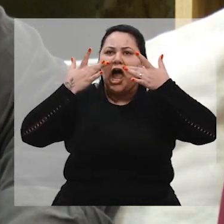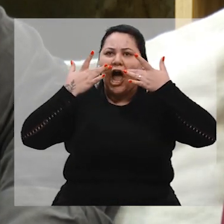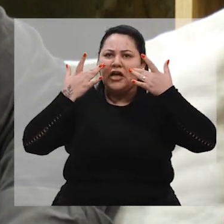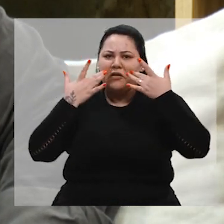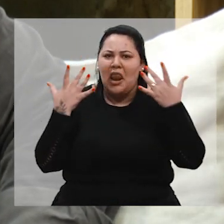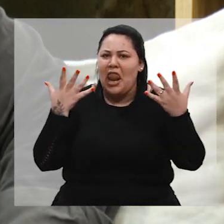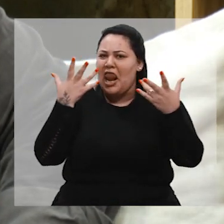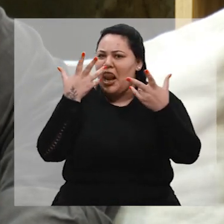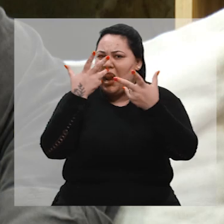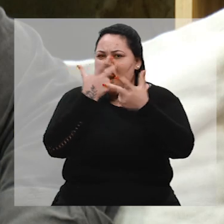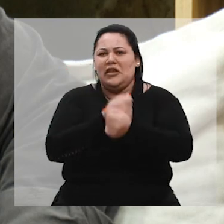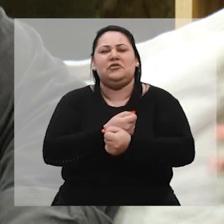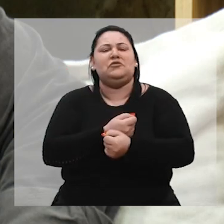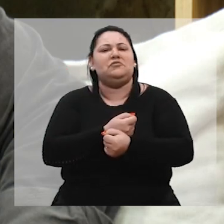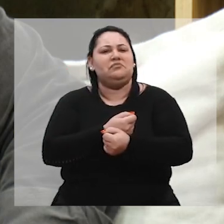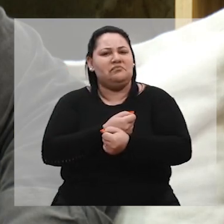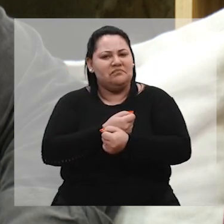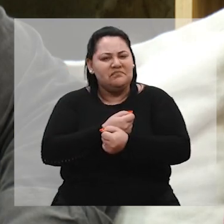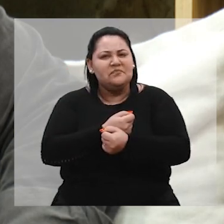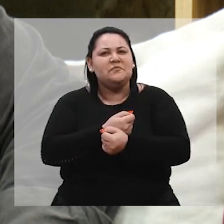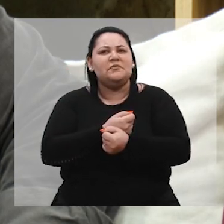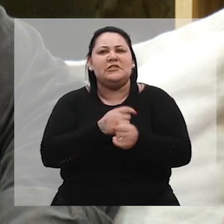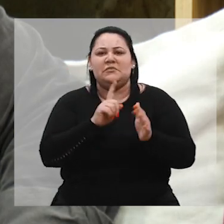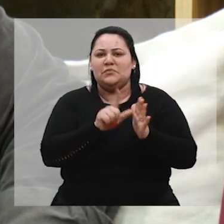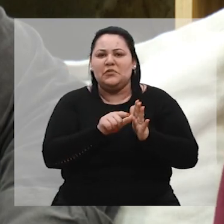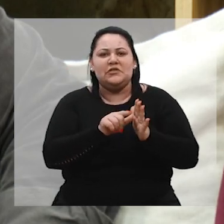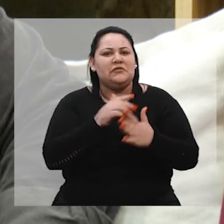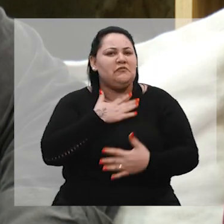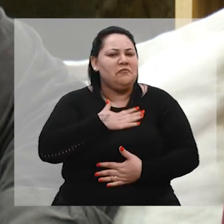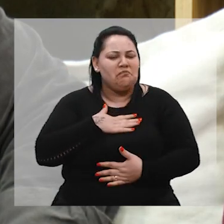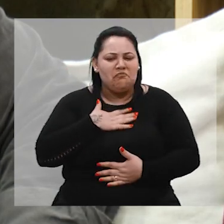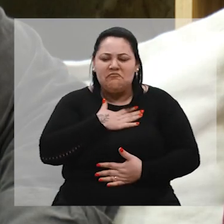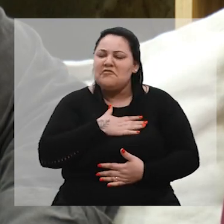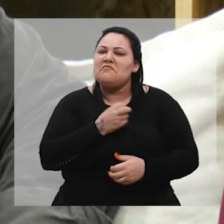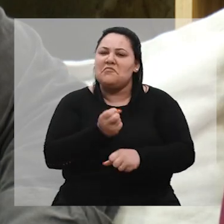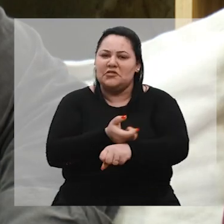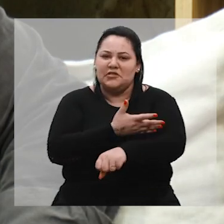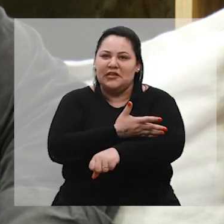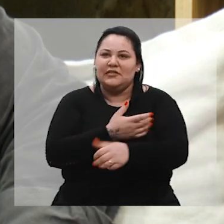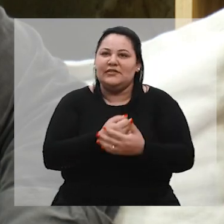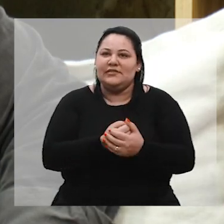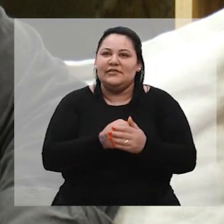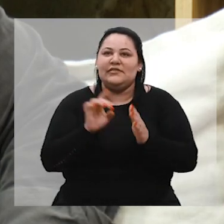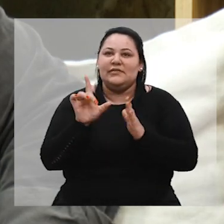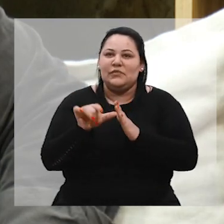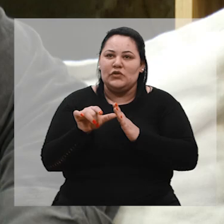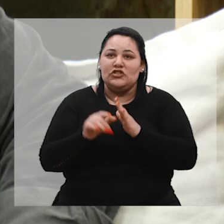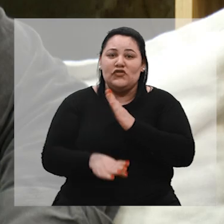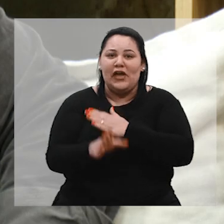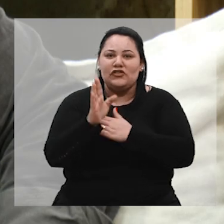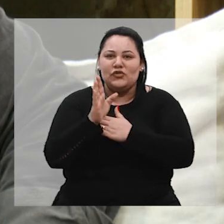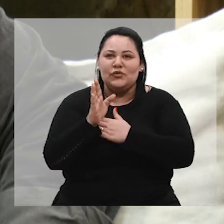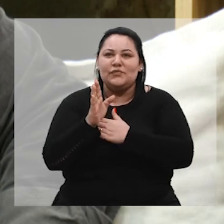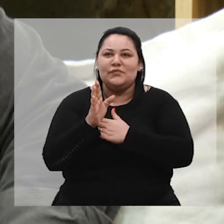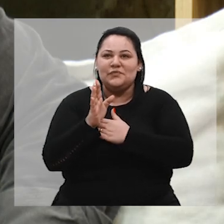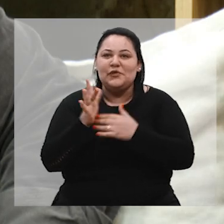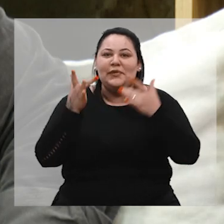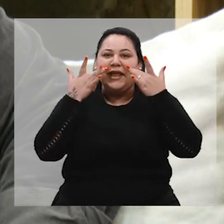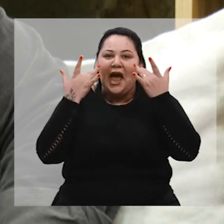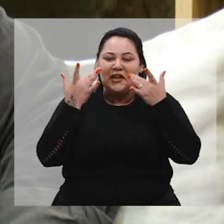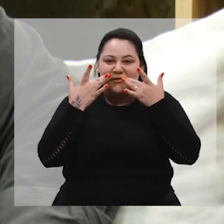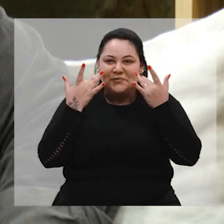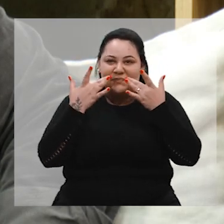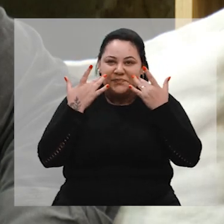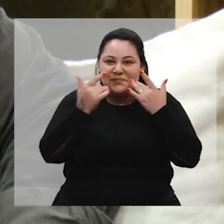bem. Né? Ela deslanchou, nossa, eu me realizei no fim, quando terminou a questão. Bom,